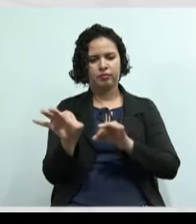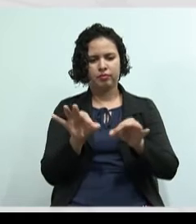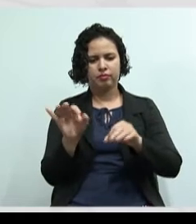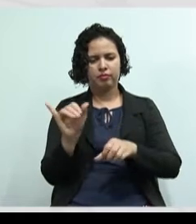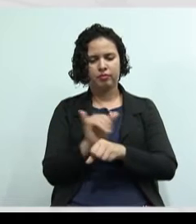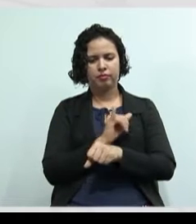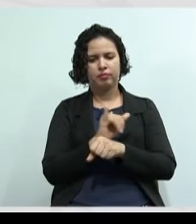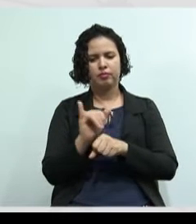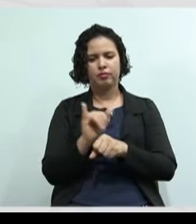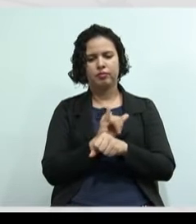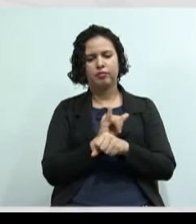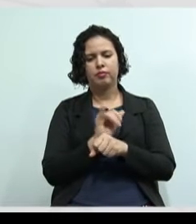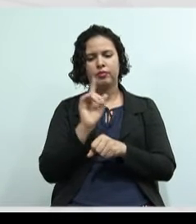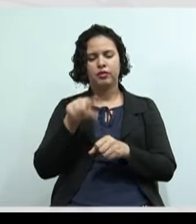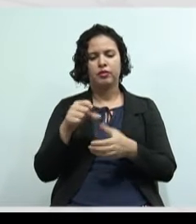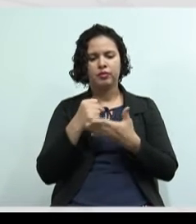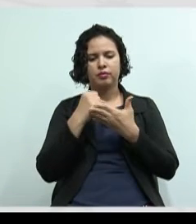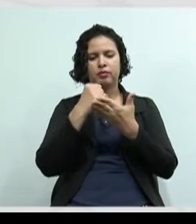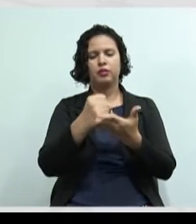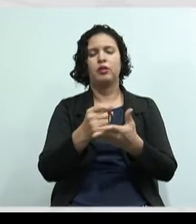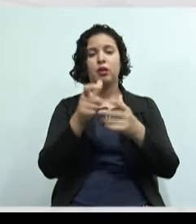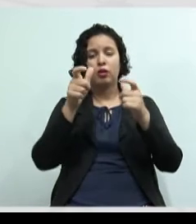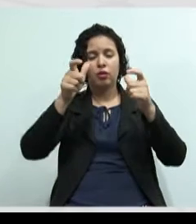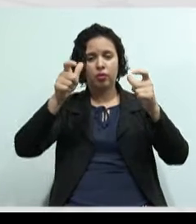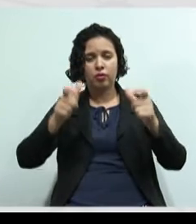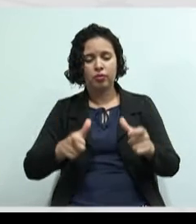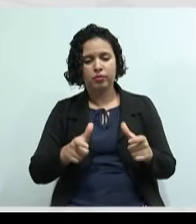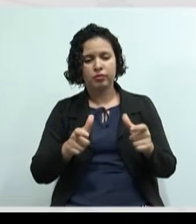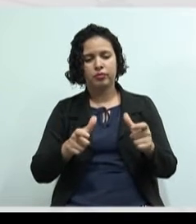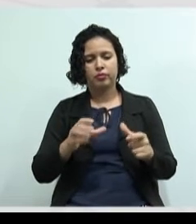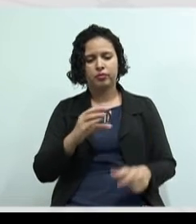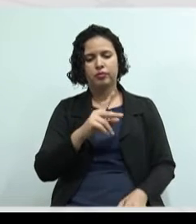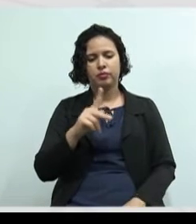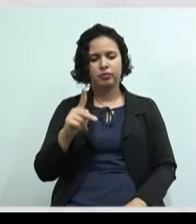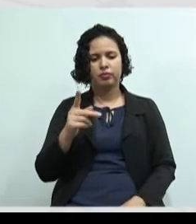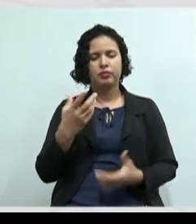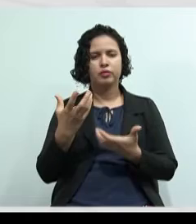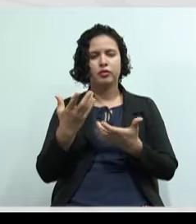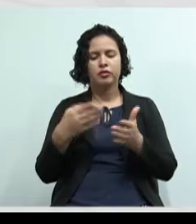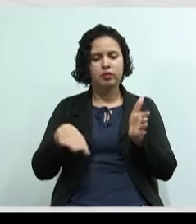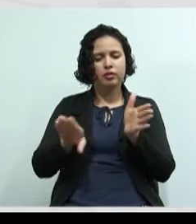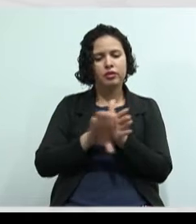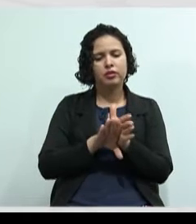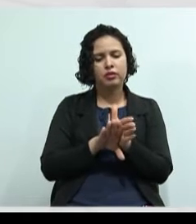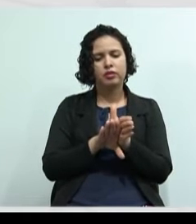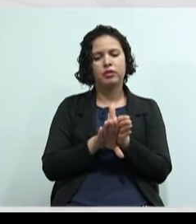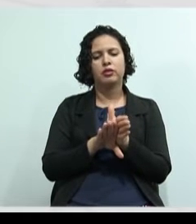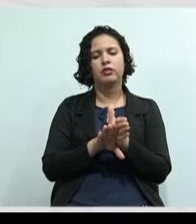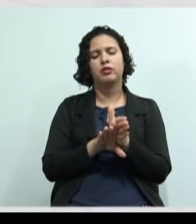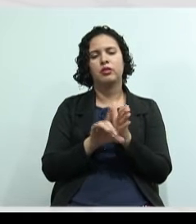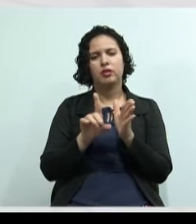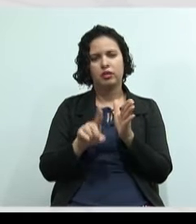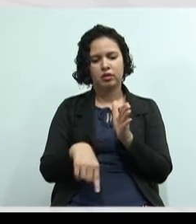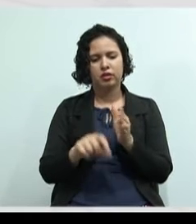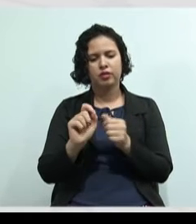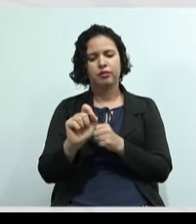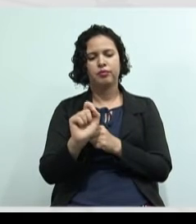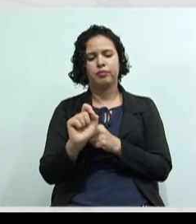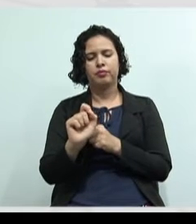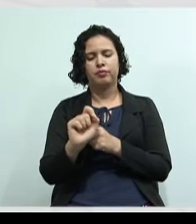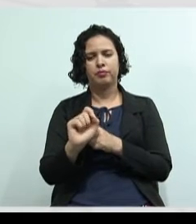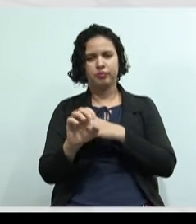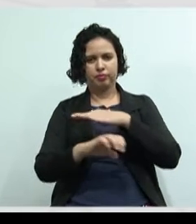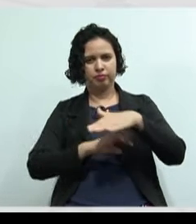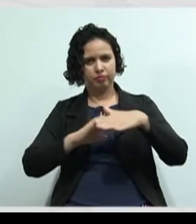Ou seja, ela é a determinação de aonde a cooperativa quer chegar. Compreende delimitar a função ou funções que a